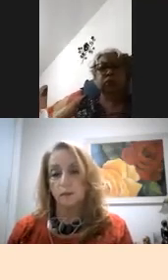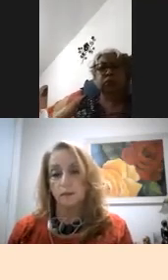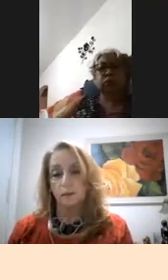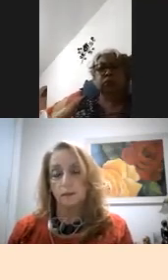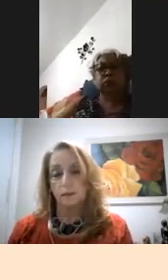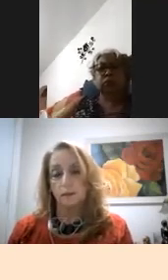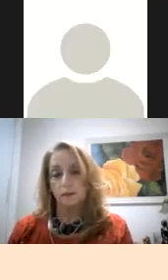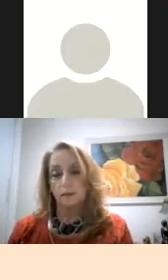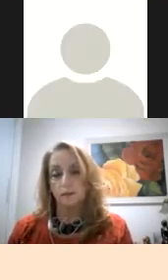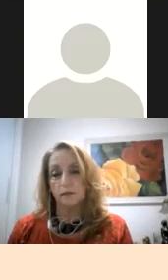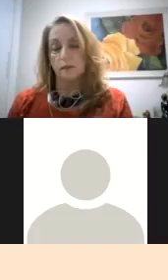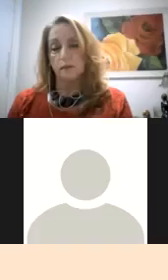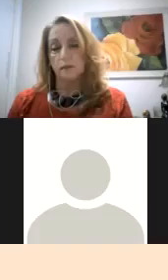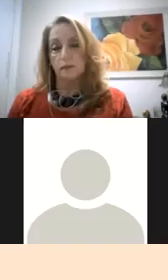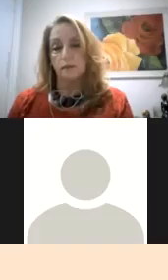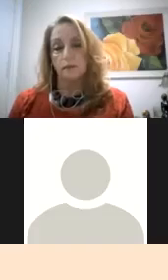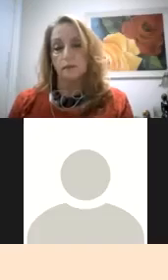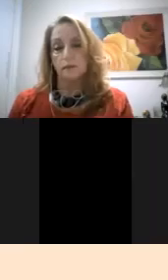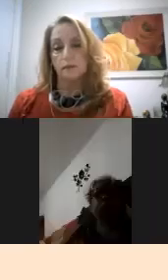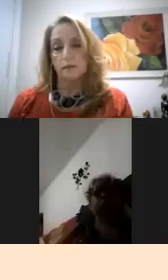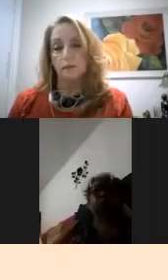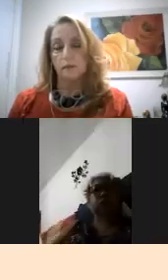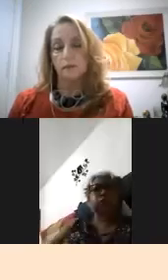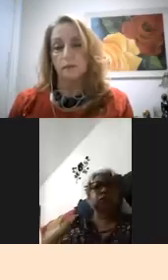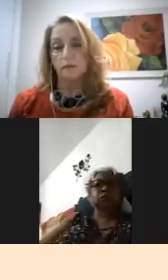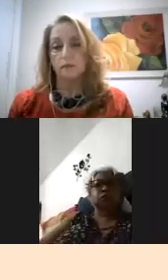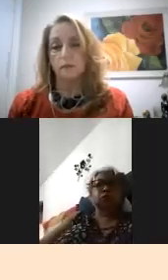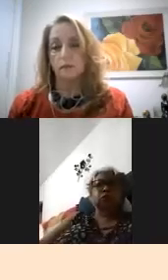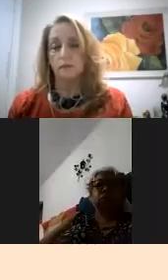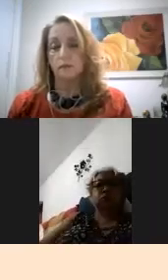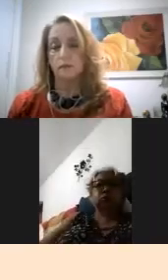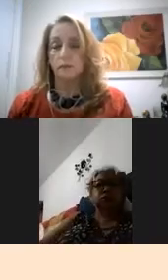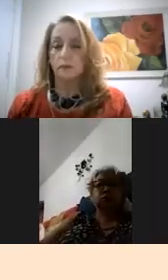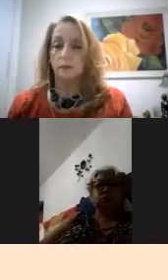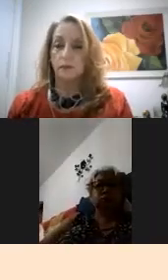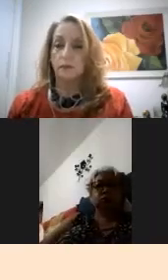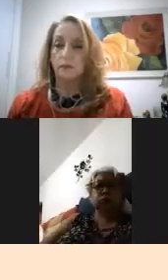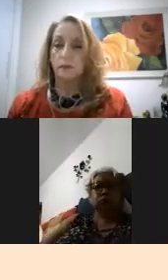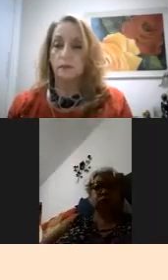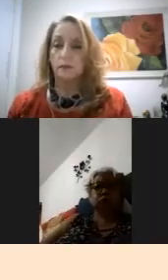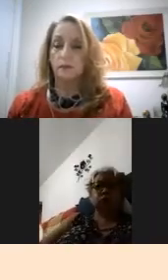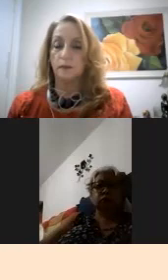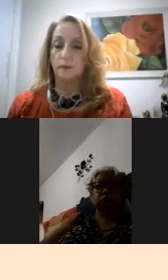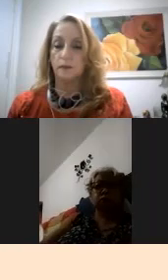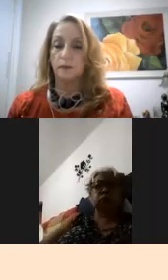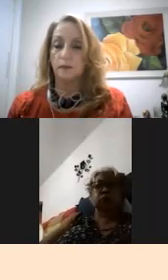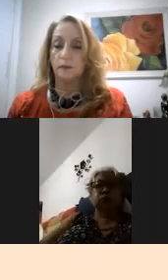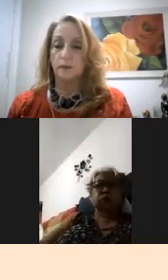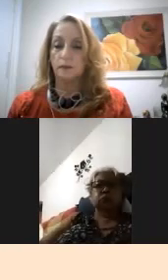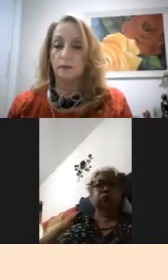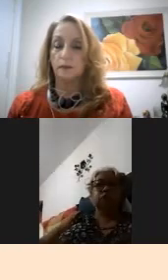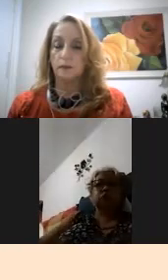uma pessoa, ela tem diferentes características. E nós, como profissionais da saúde, nós temos